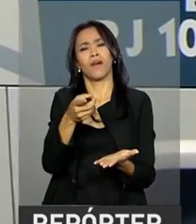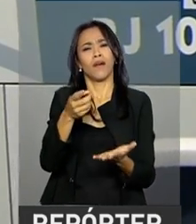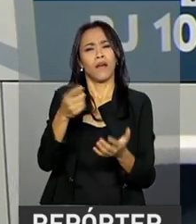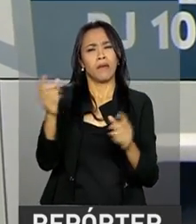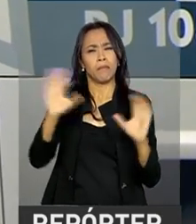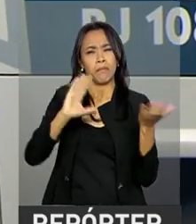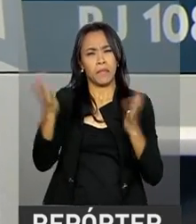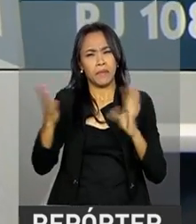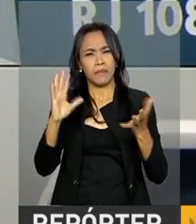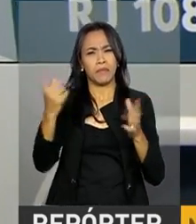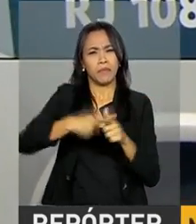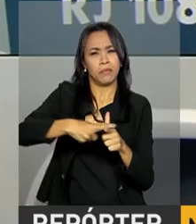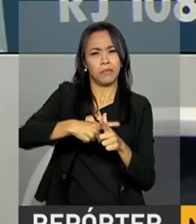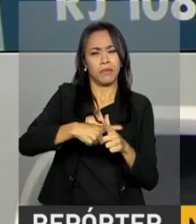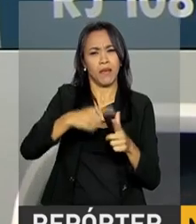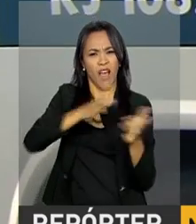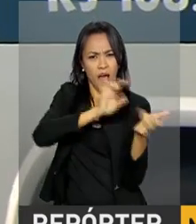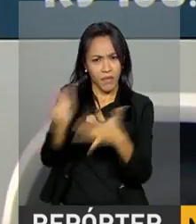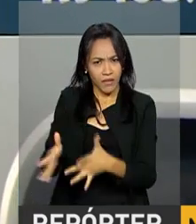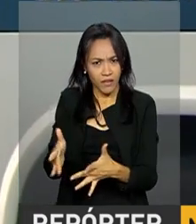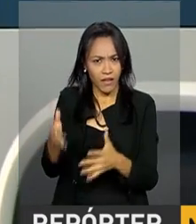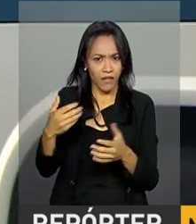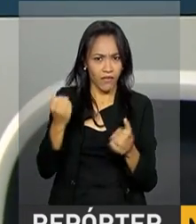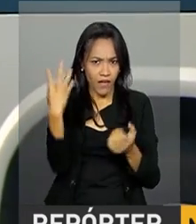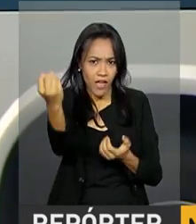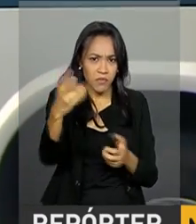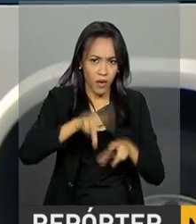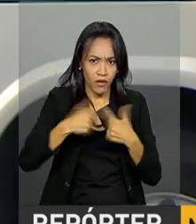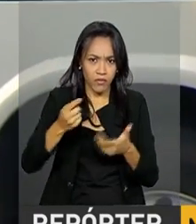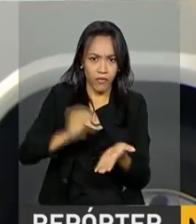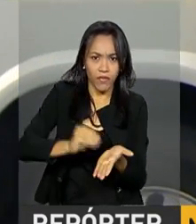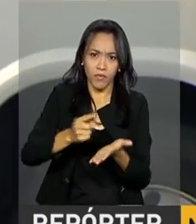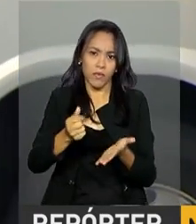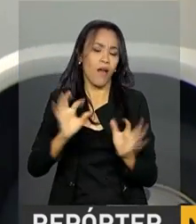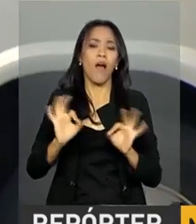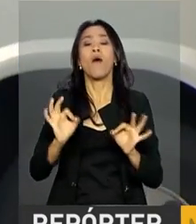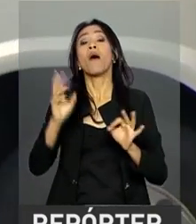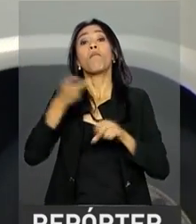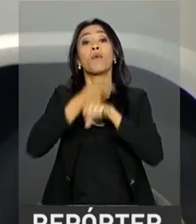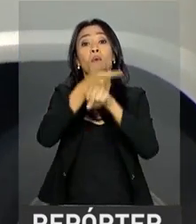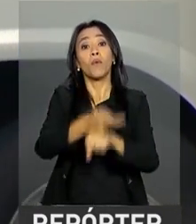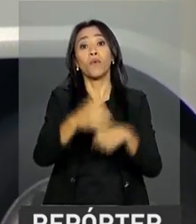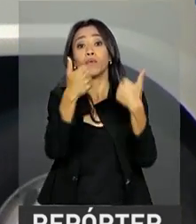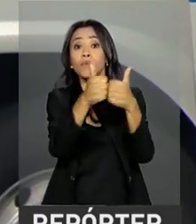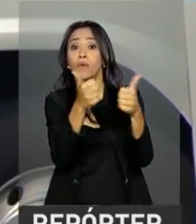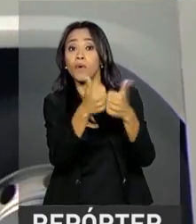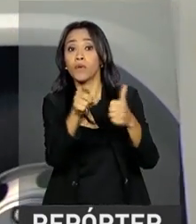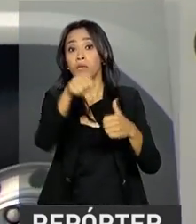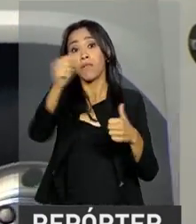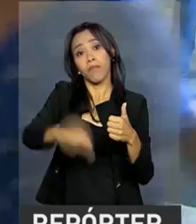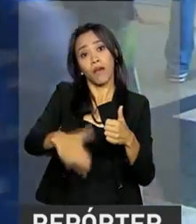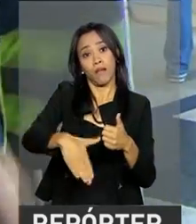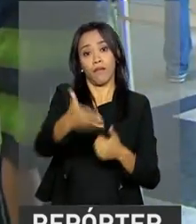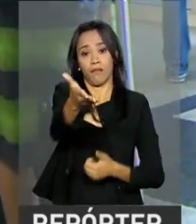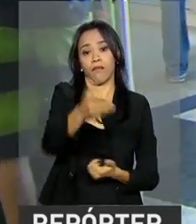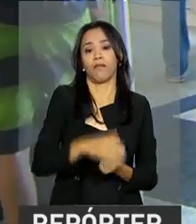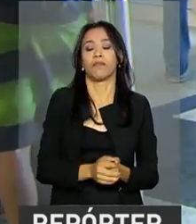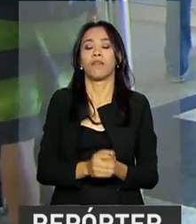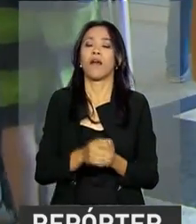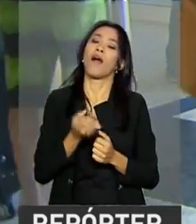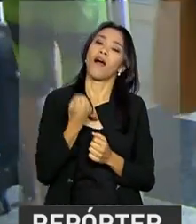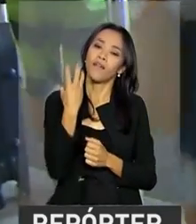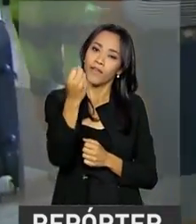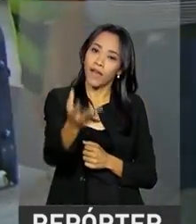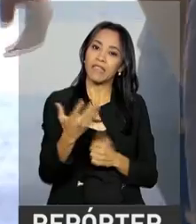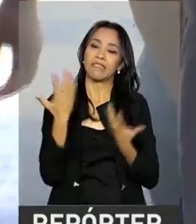não está nos planos dos brasileiros. Nessas horas, aumentam as buscas pelos ônibus, que costumam ser mais baratos. A viagem pode